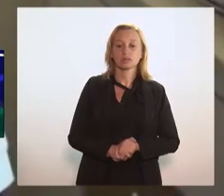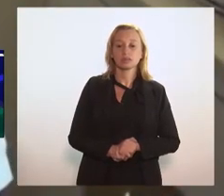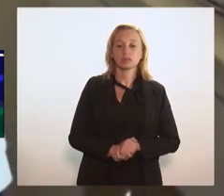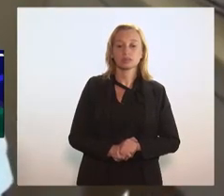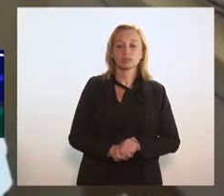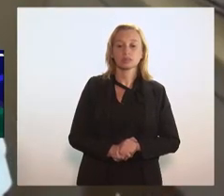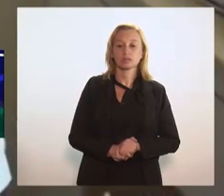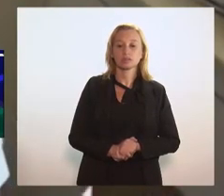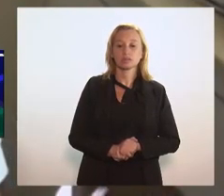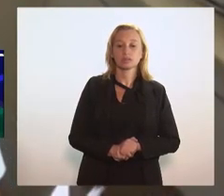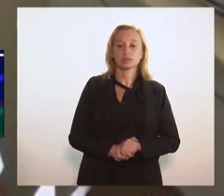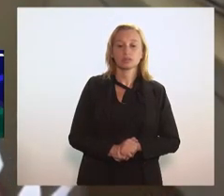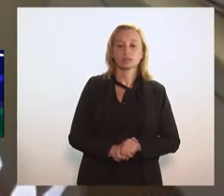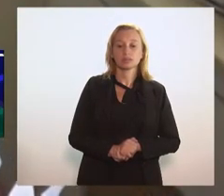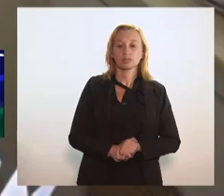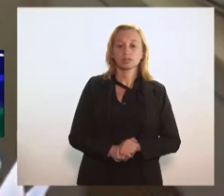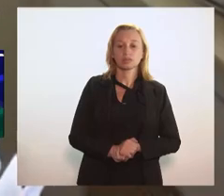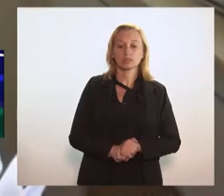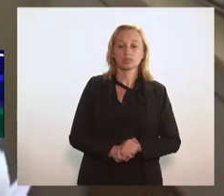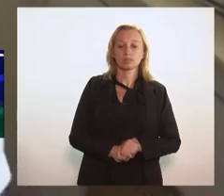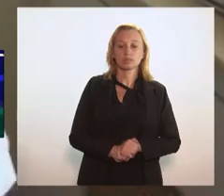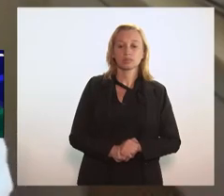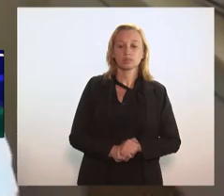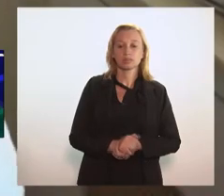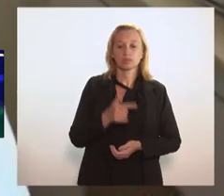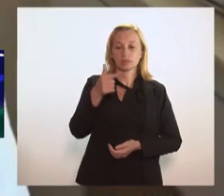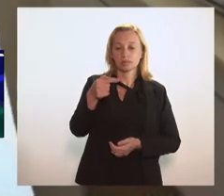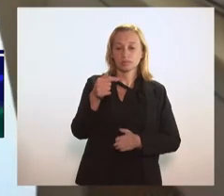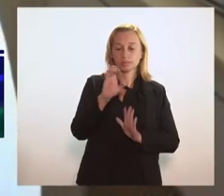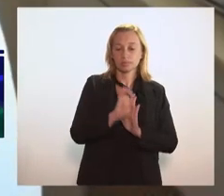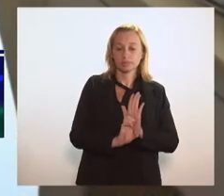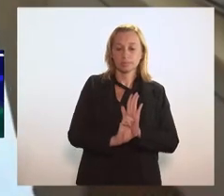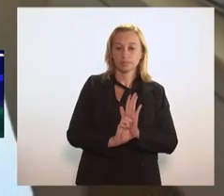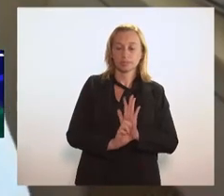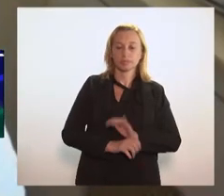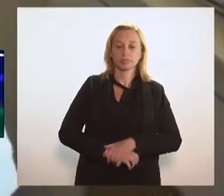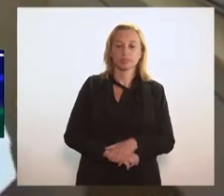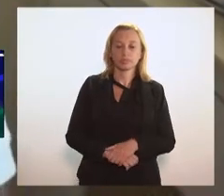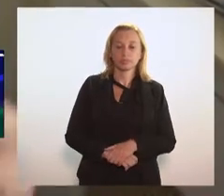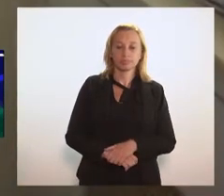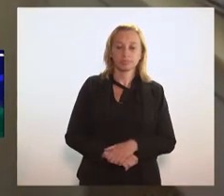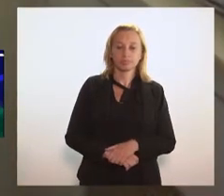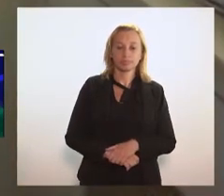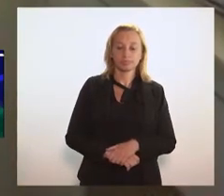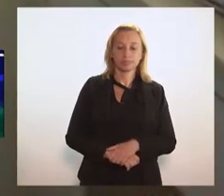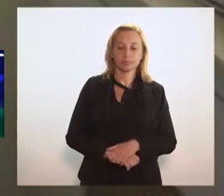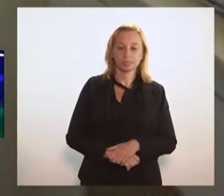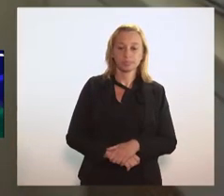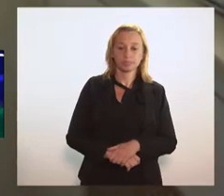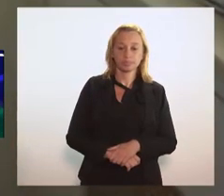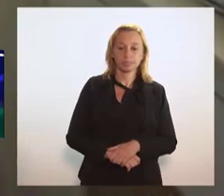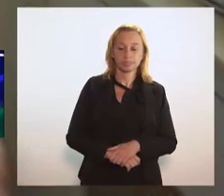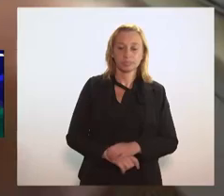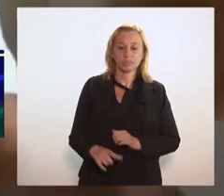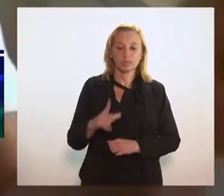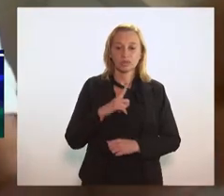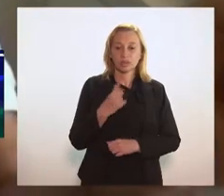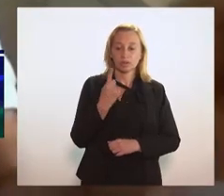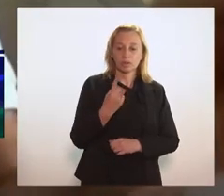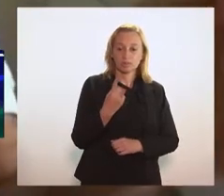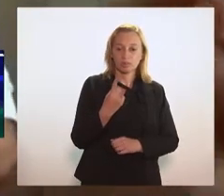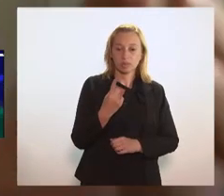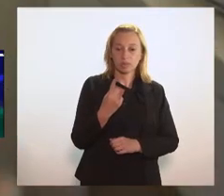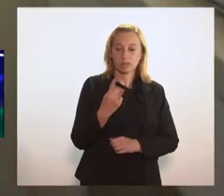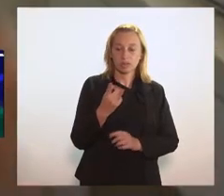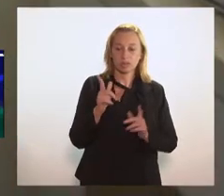com 7 emendas, senhor presidente. E tem uma emenda que é divergente com a do